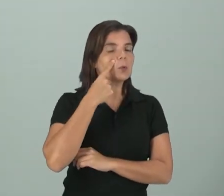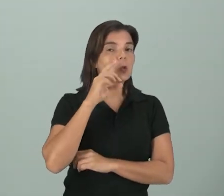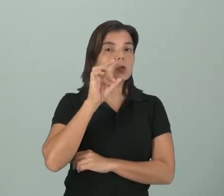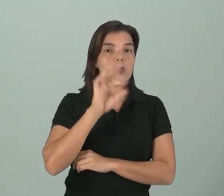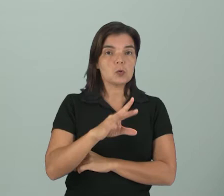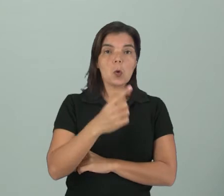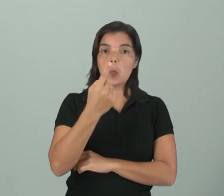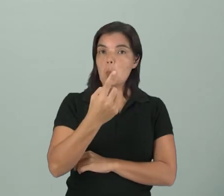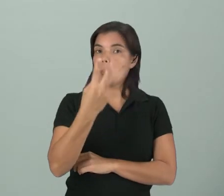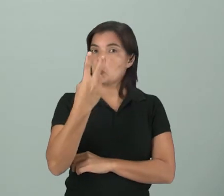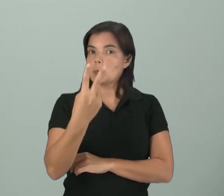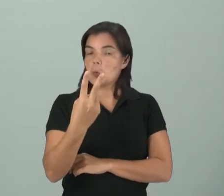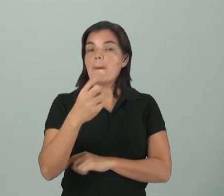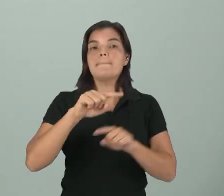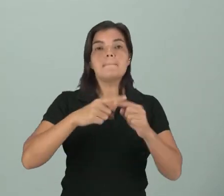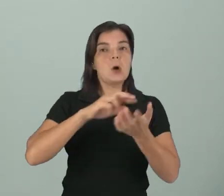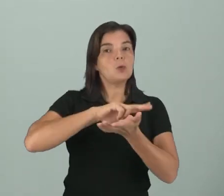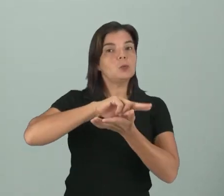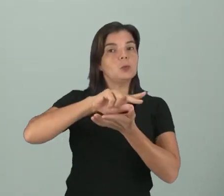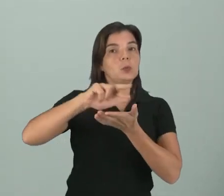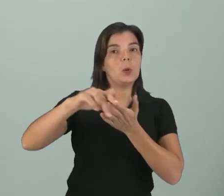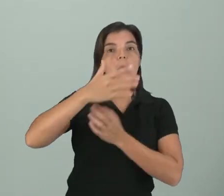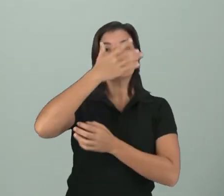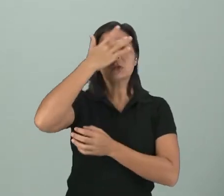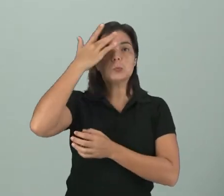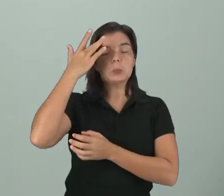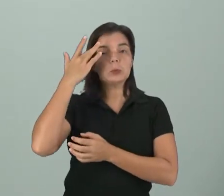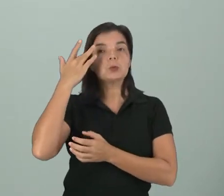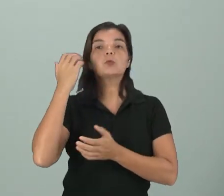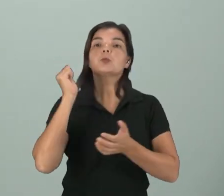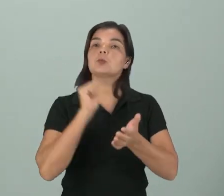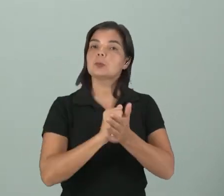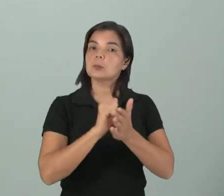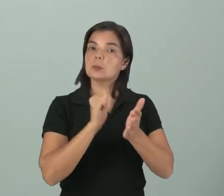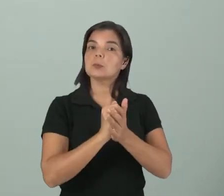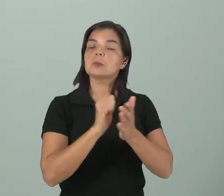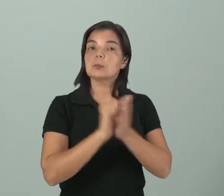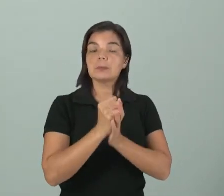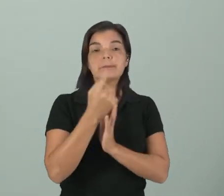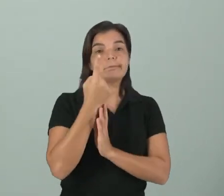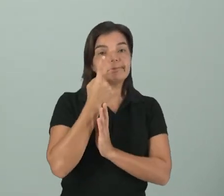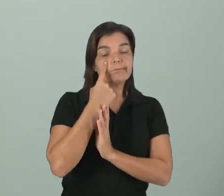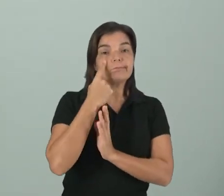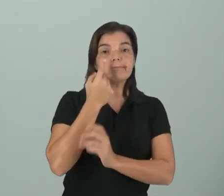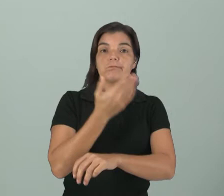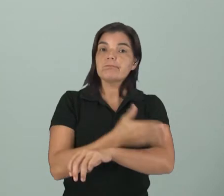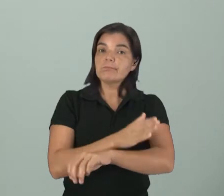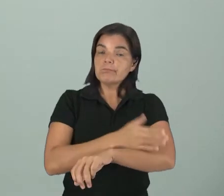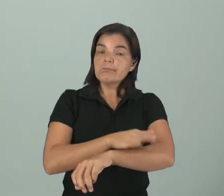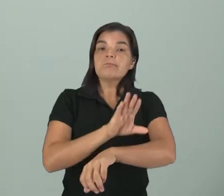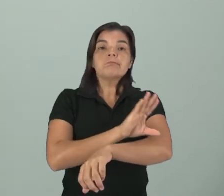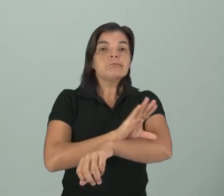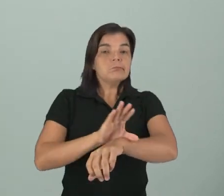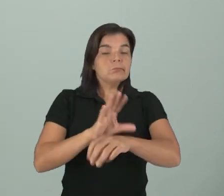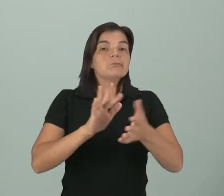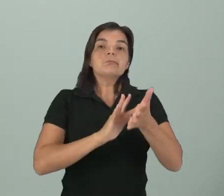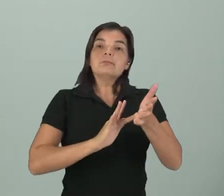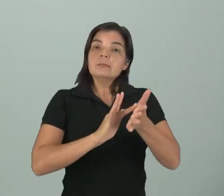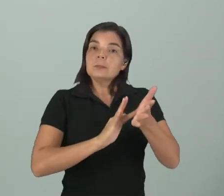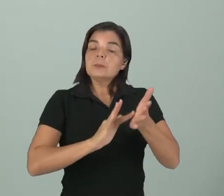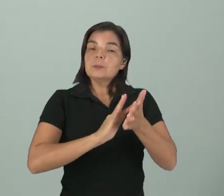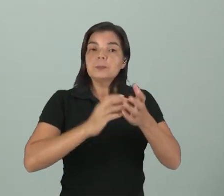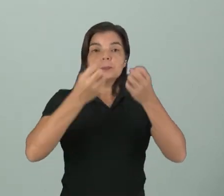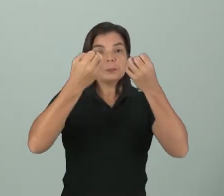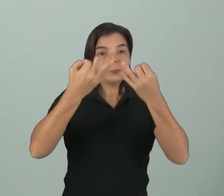se trata apenas de uma ou duas, e sim muitas e muitas pessoas, que é o que nós vemos nessa prática da cultura digital de